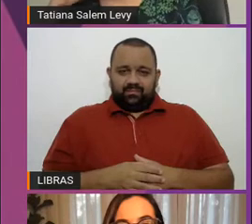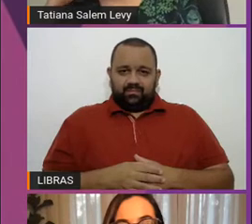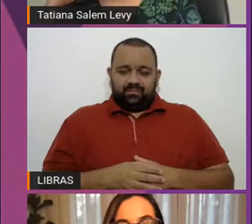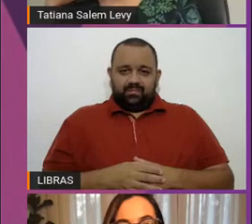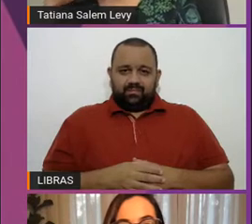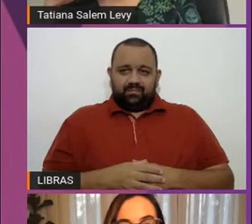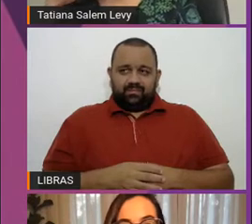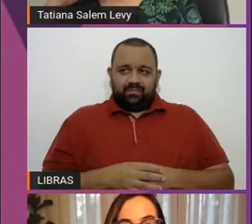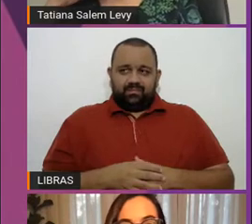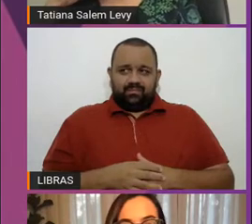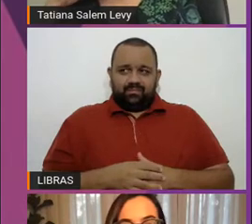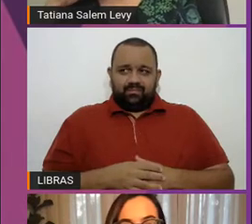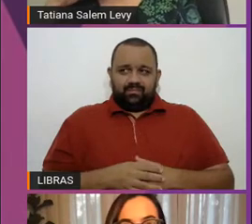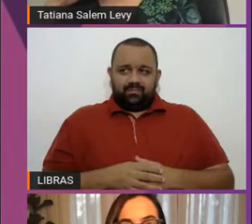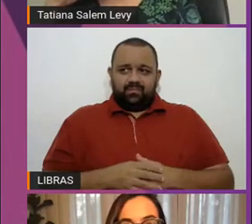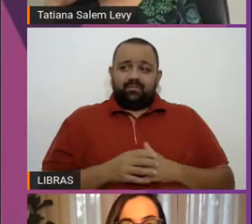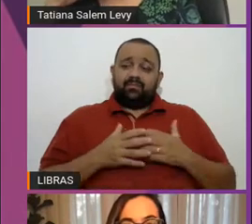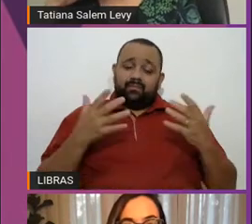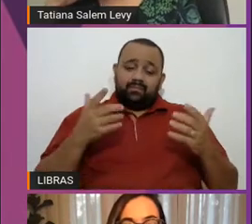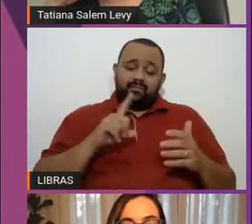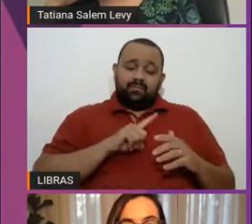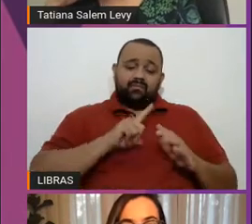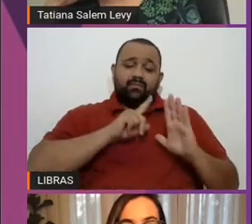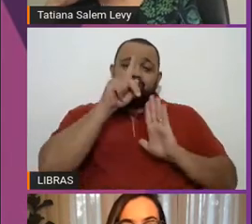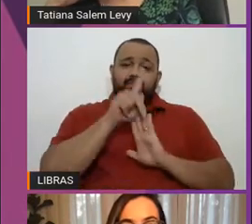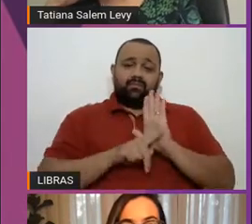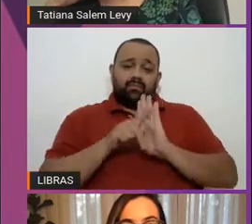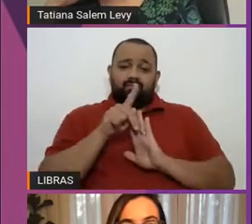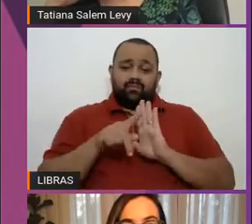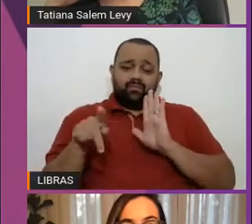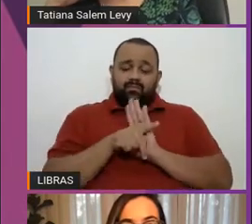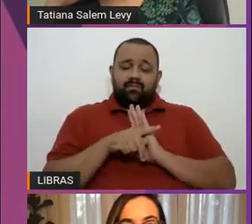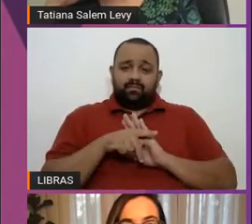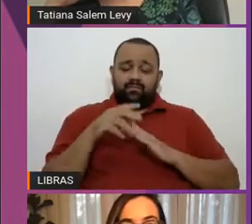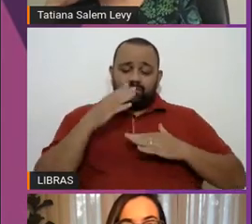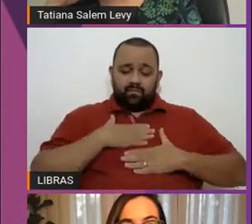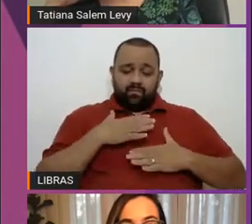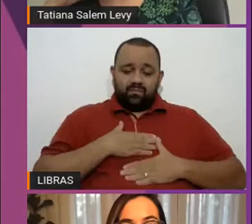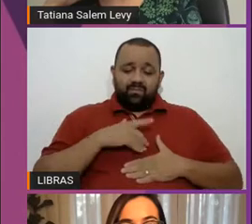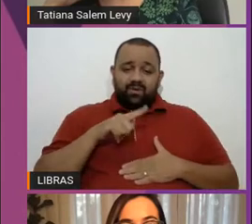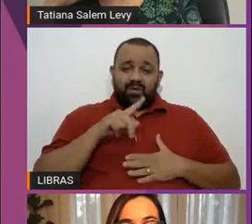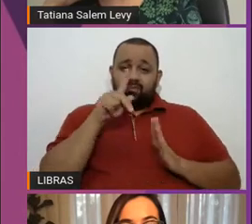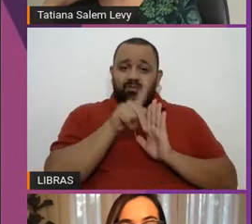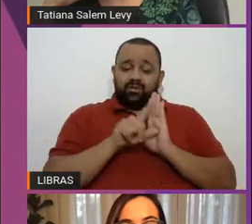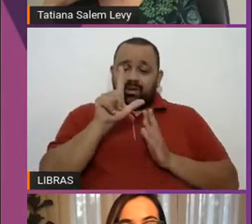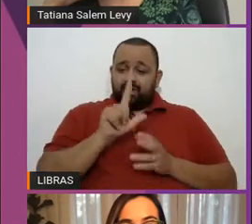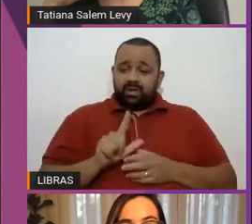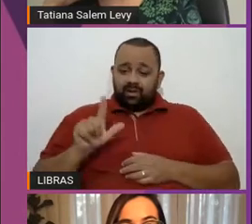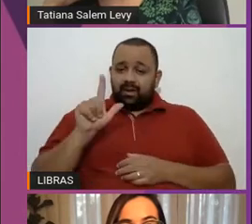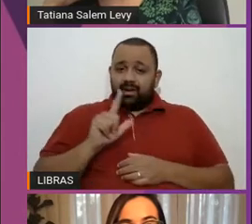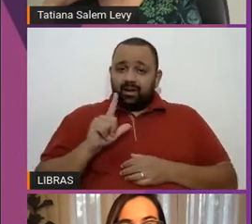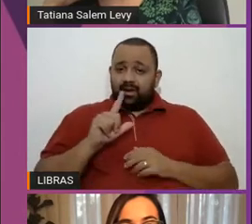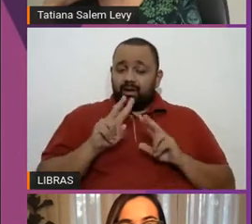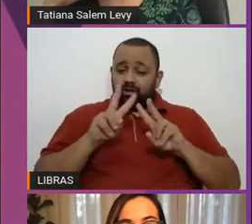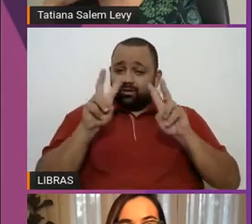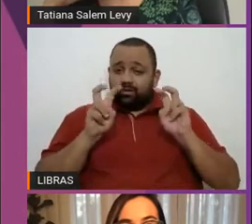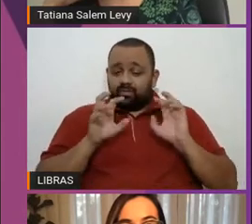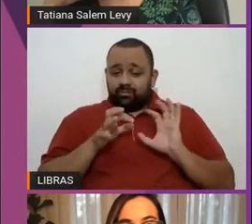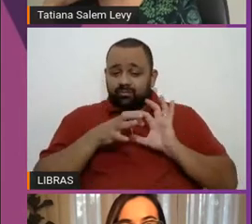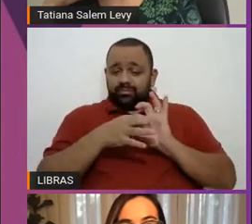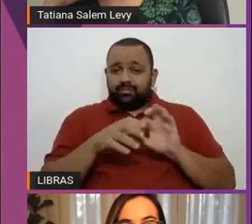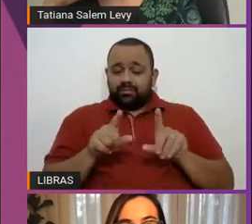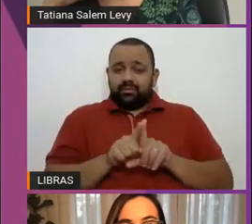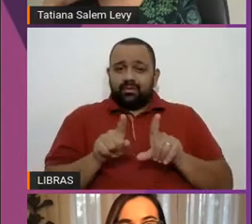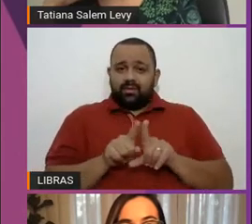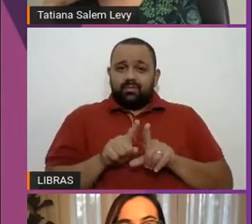então eu tenho um projeto ele conectado com o corpo projeto literário que nasce junto uma questão sobre